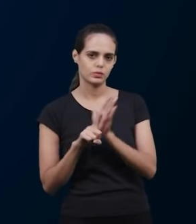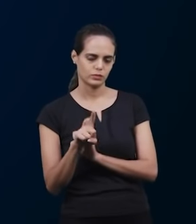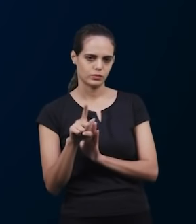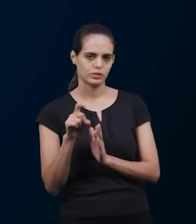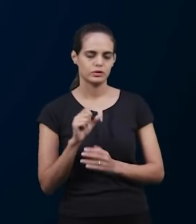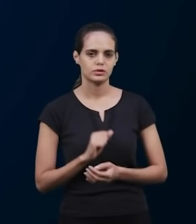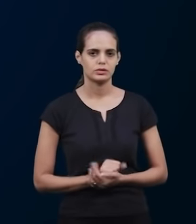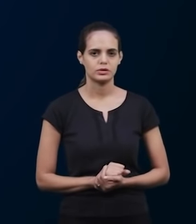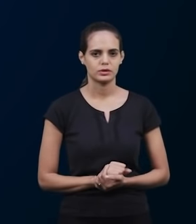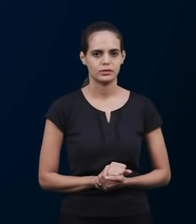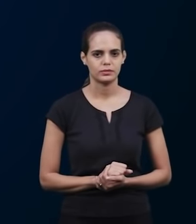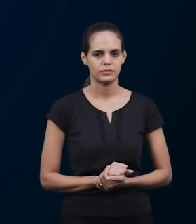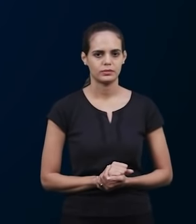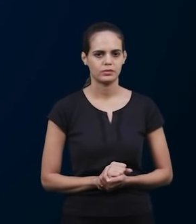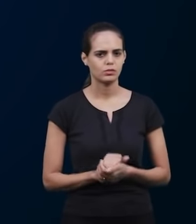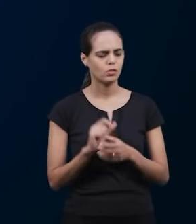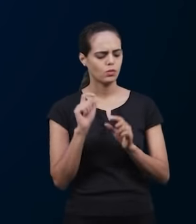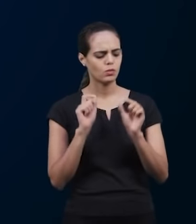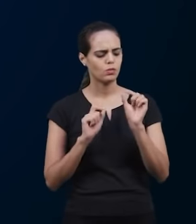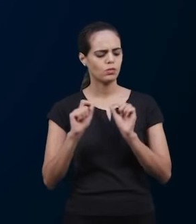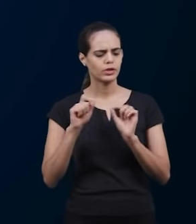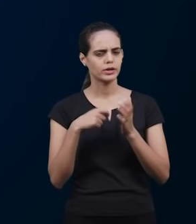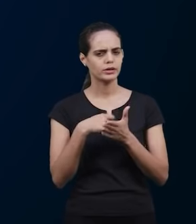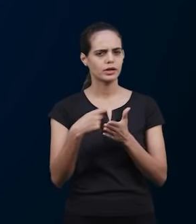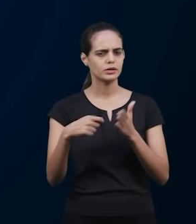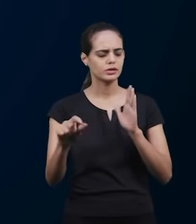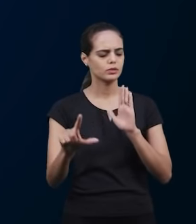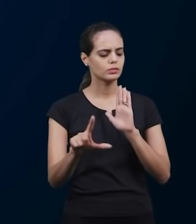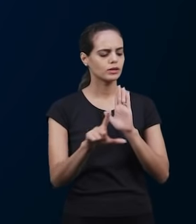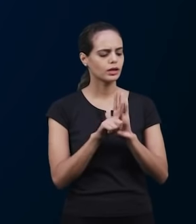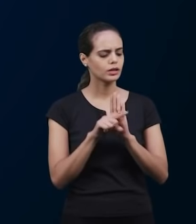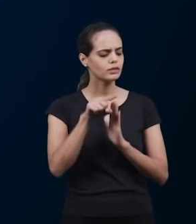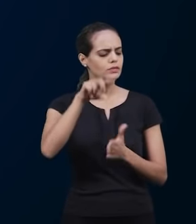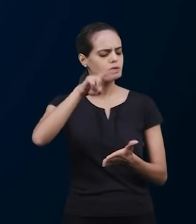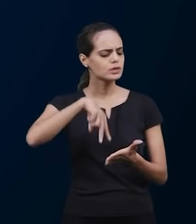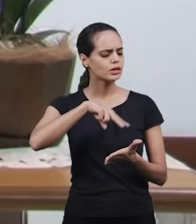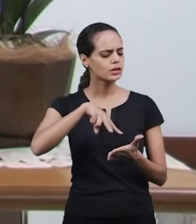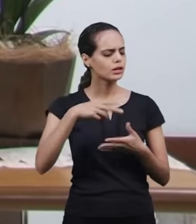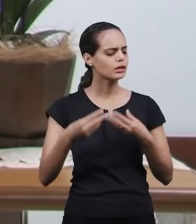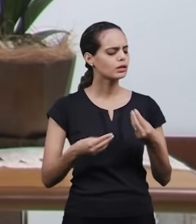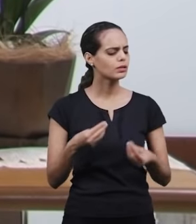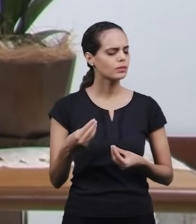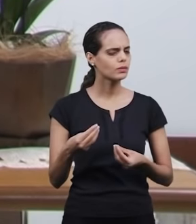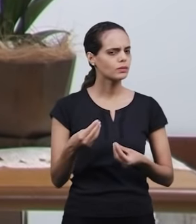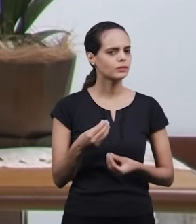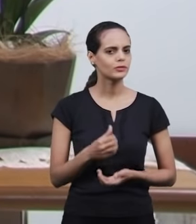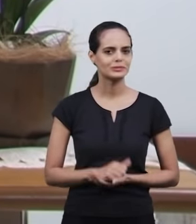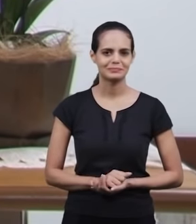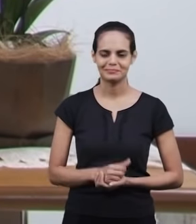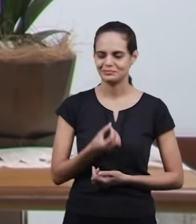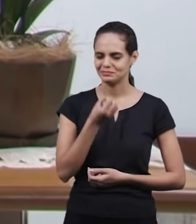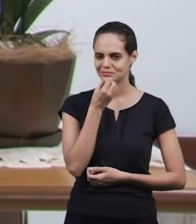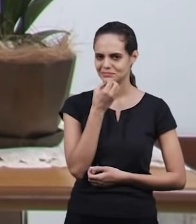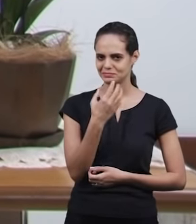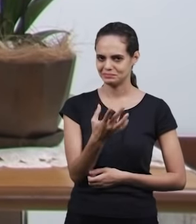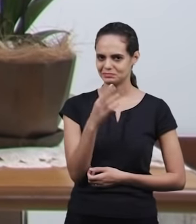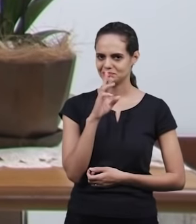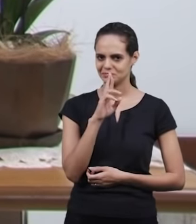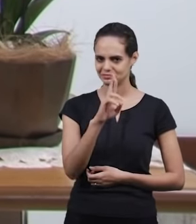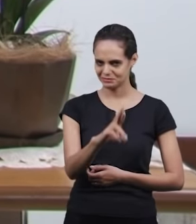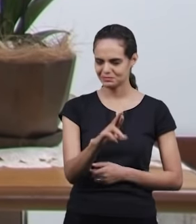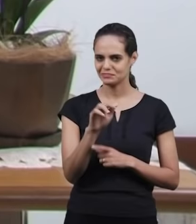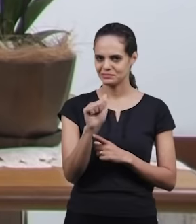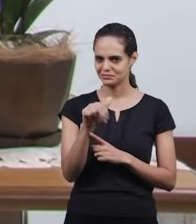ele fez foi: que está escrito na lei? Como lês? Amém, meus irmãos. Muito boa resposta da